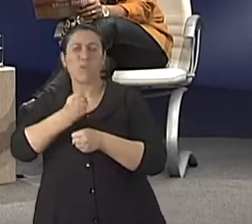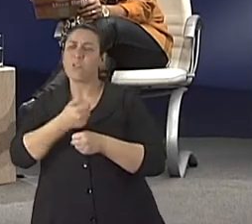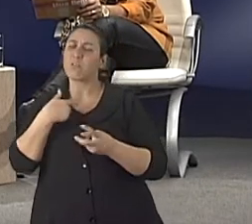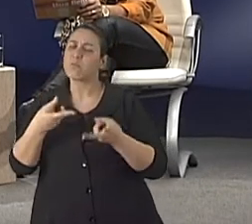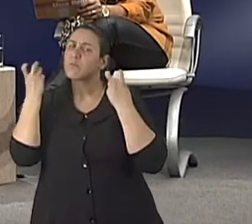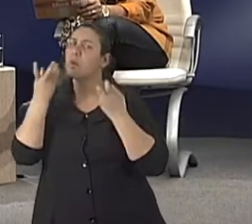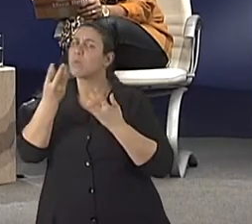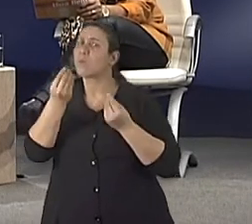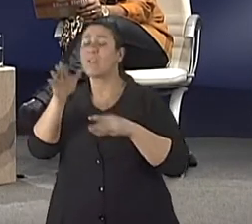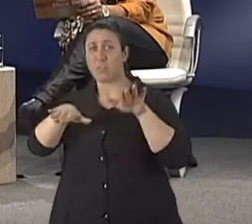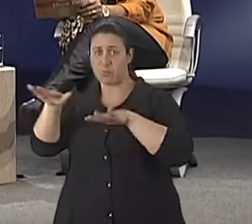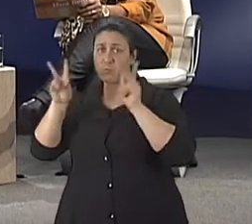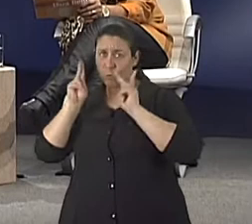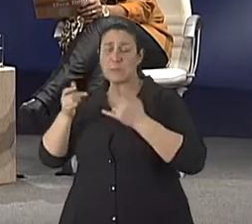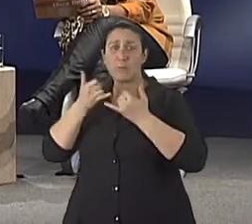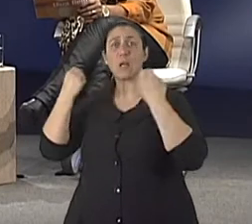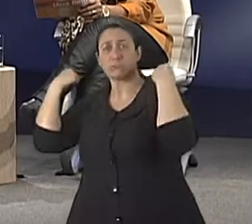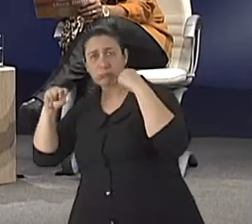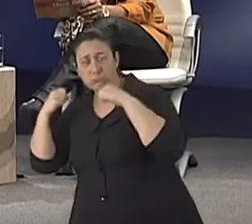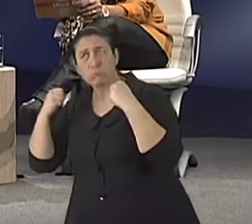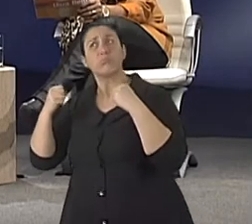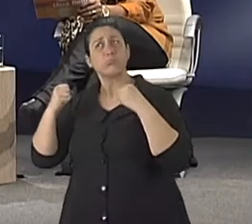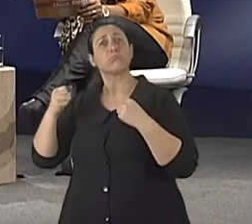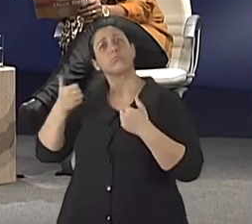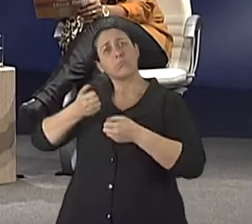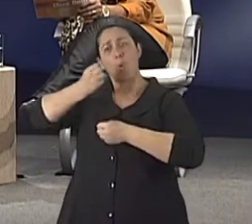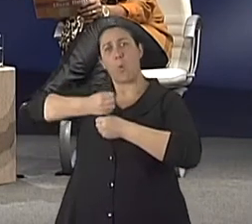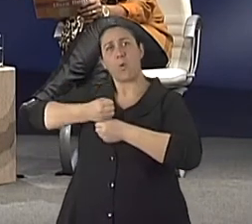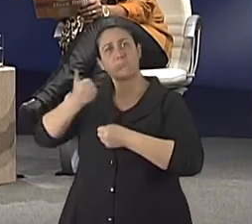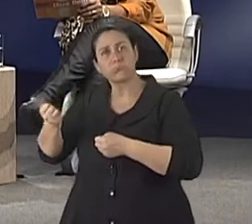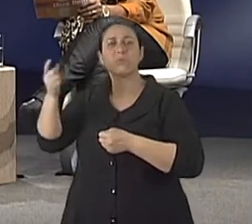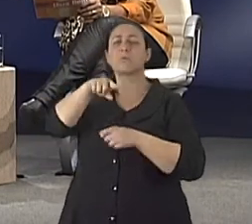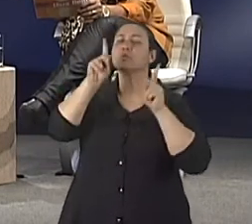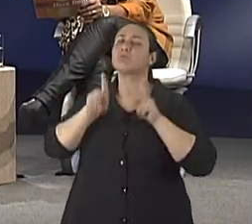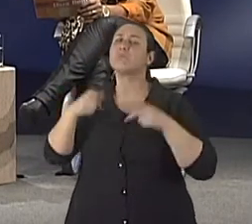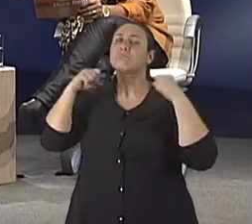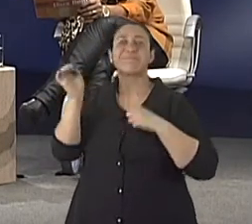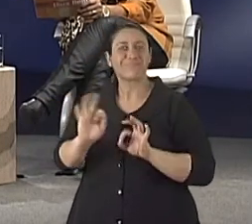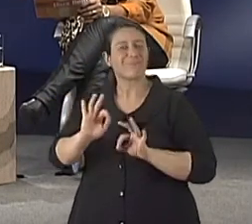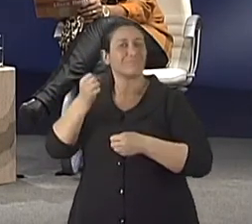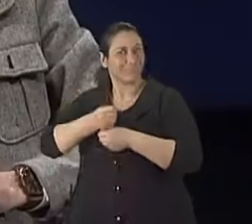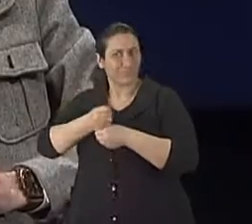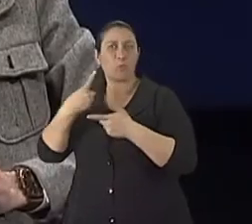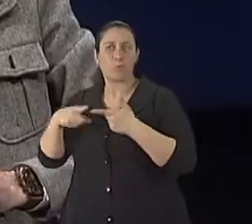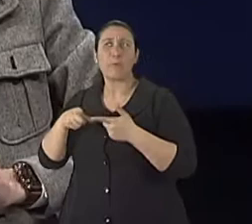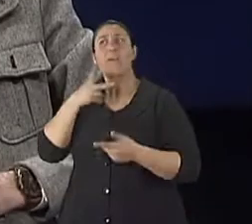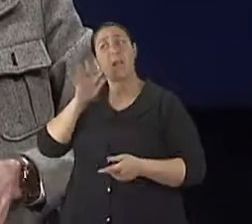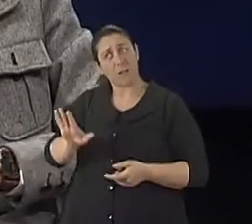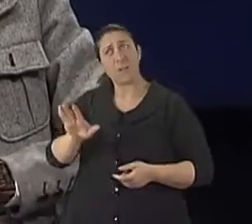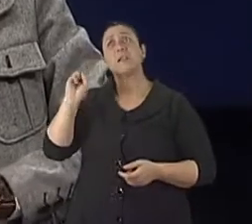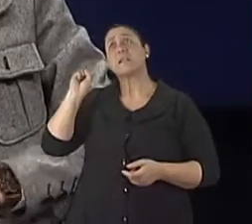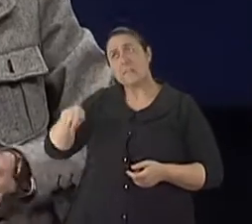uma pessoa que faz exercício físico com aqui não fazem testes físicos estou certa em uma grande maioria das vezes sim mas não é uma dor